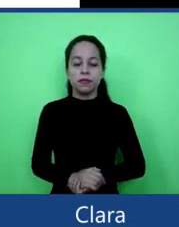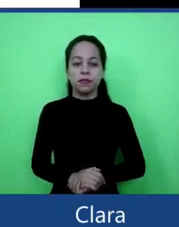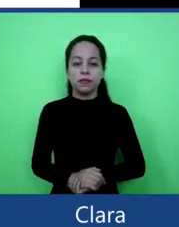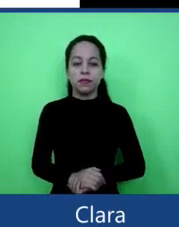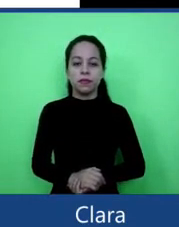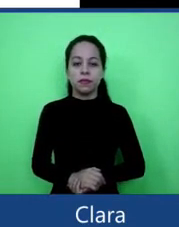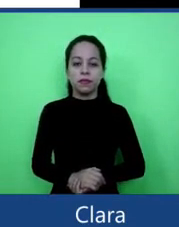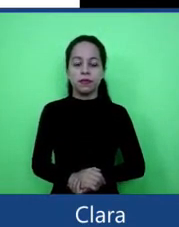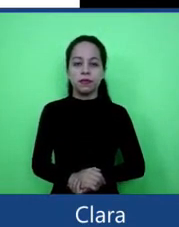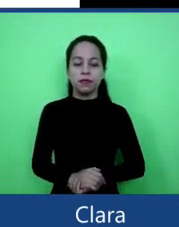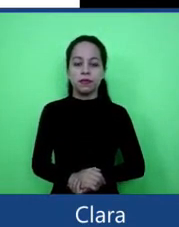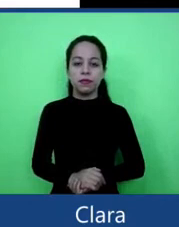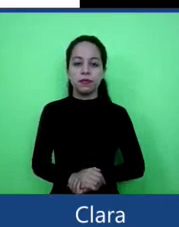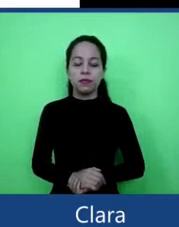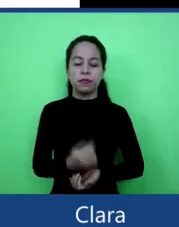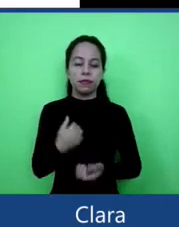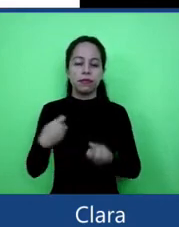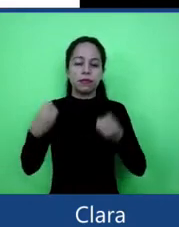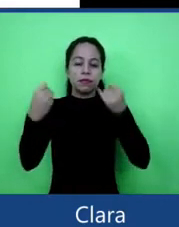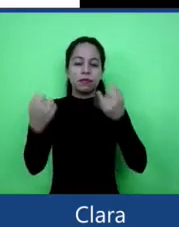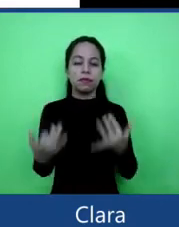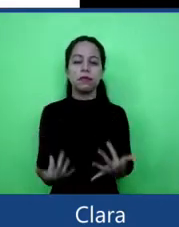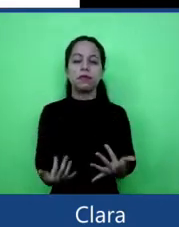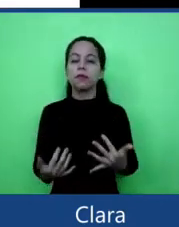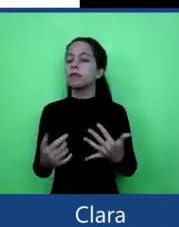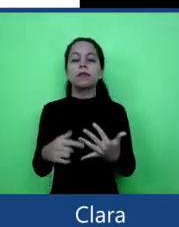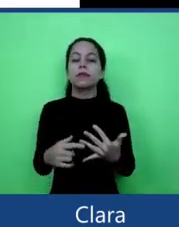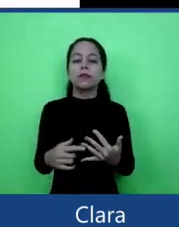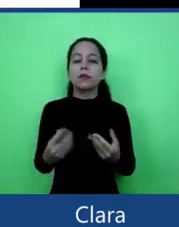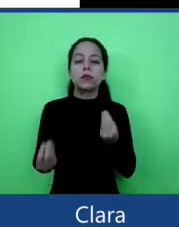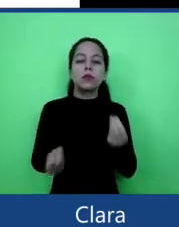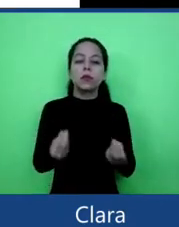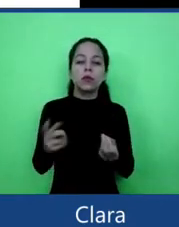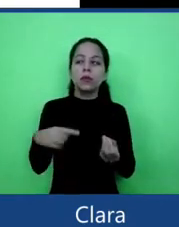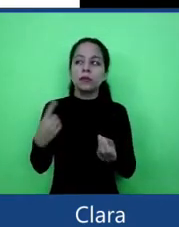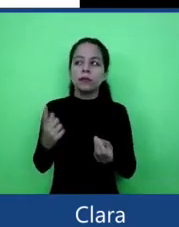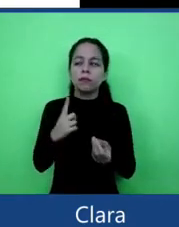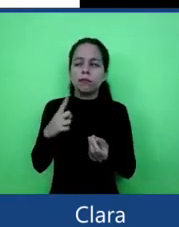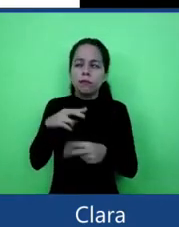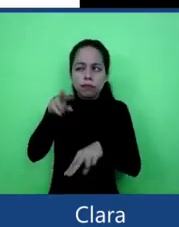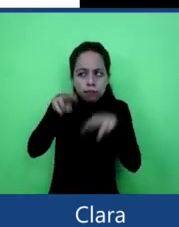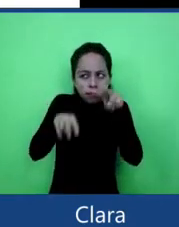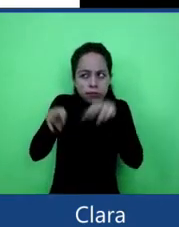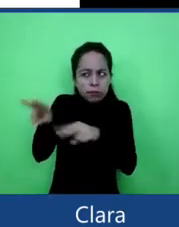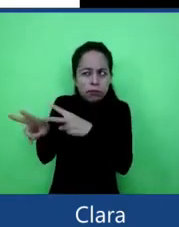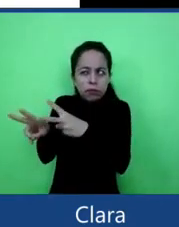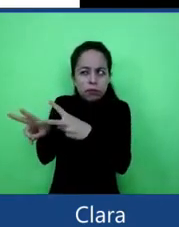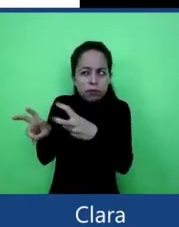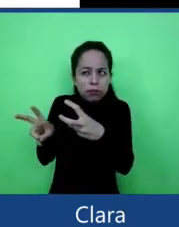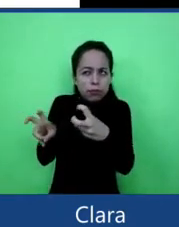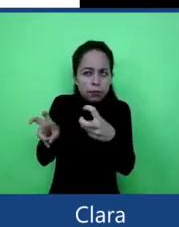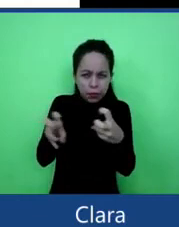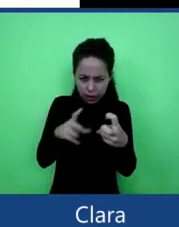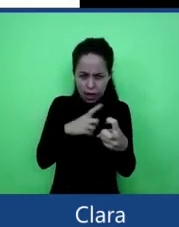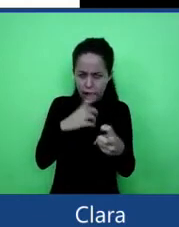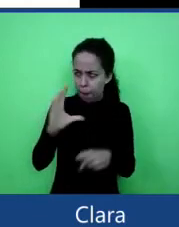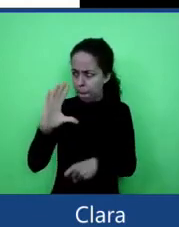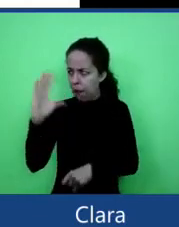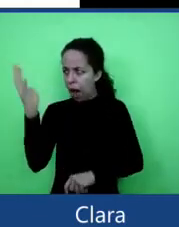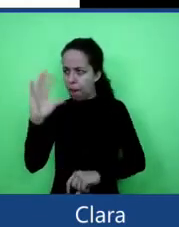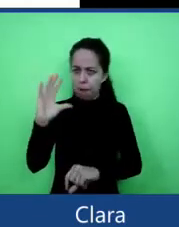começar falando sobre como que a gente observa que o clima está mudando, né, no presente,